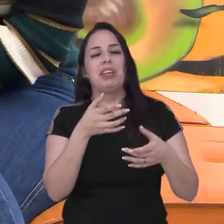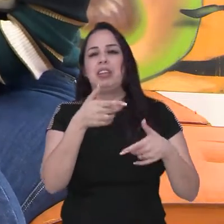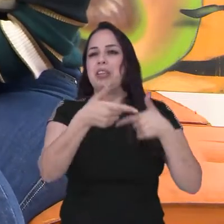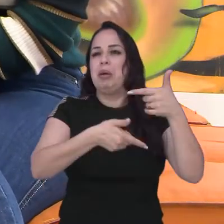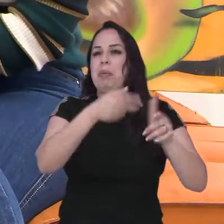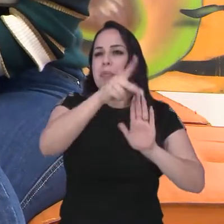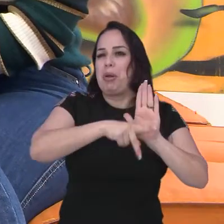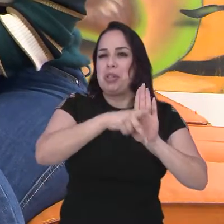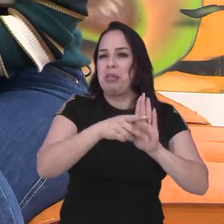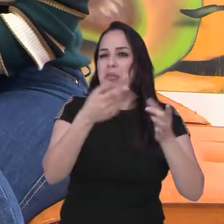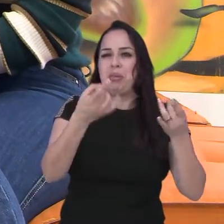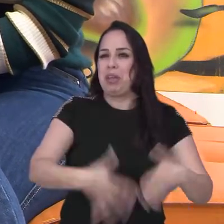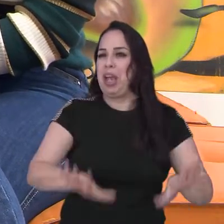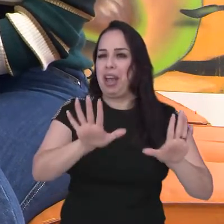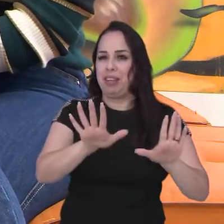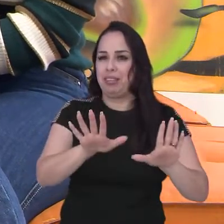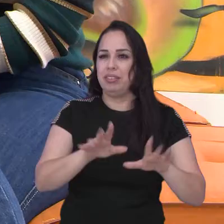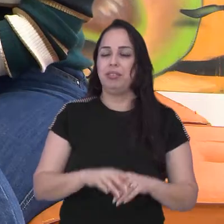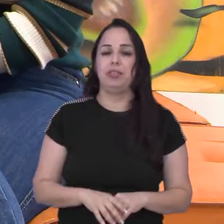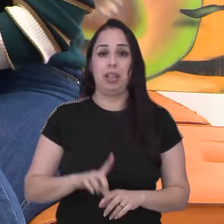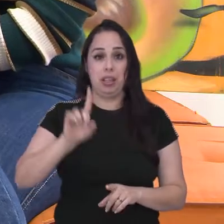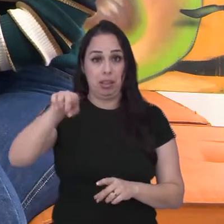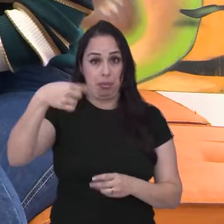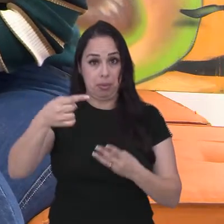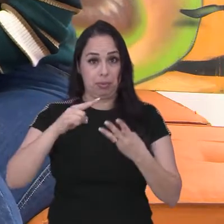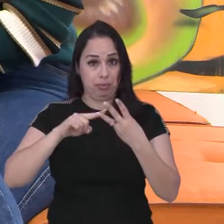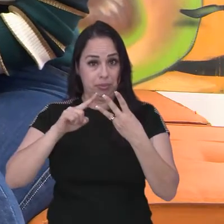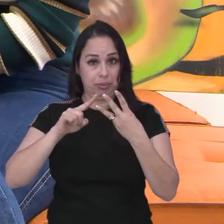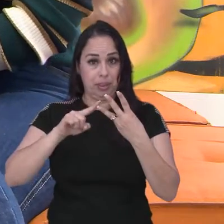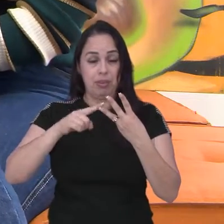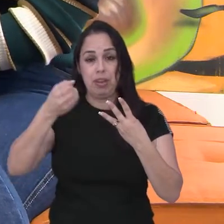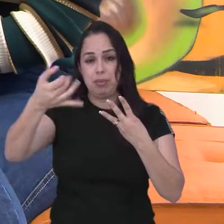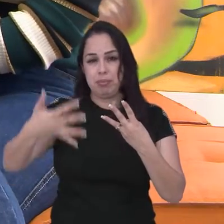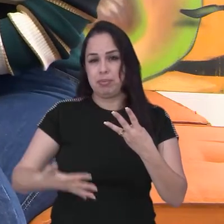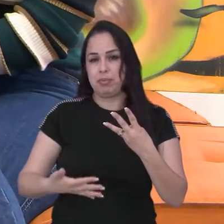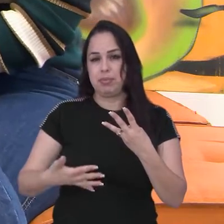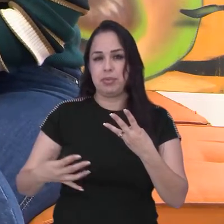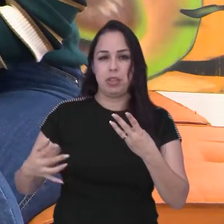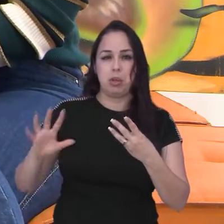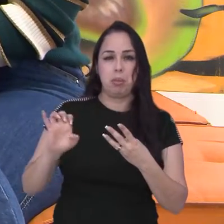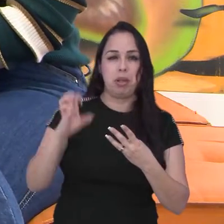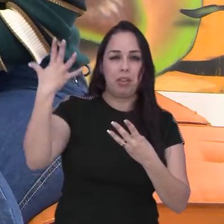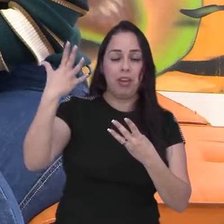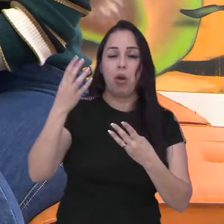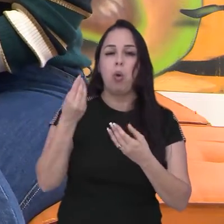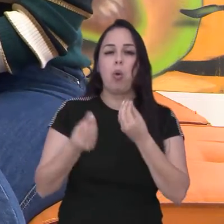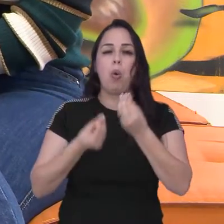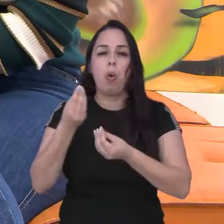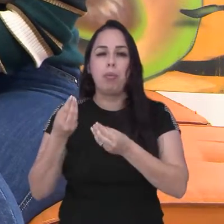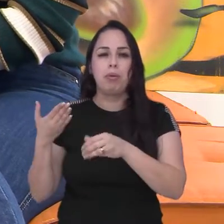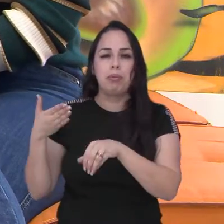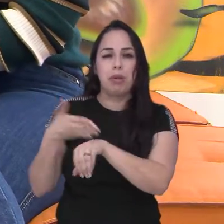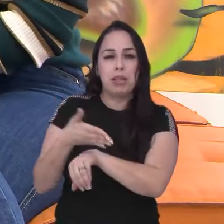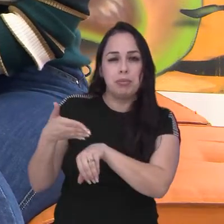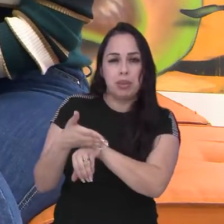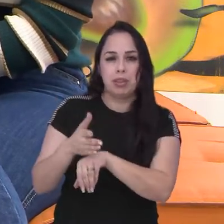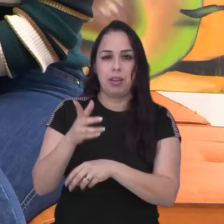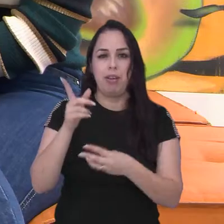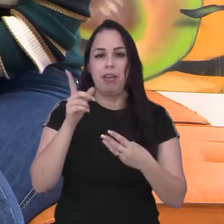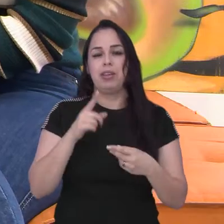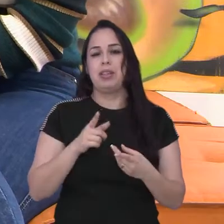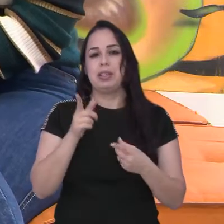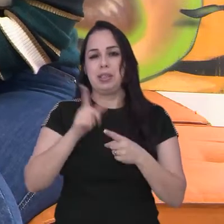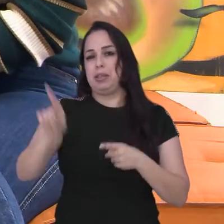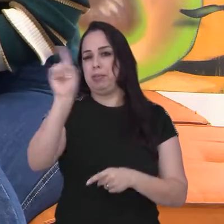continuar, você pensa nas pessoas. Inclusive no próximo bloco, agora sim, a gente vai falar, no próximo bloco, né, a gente vai falar sobre esses eventos, como que o pessoal pode fazer